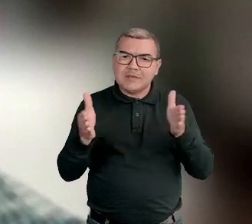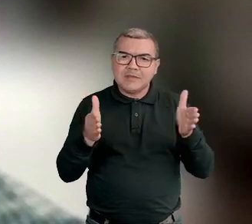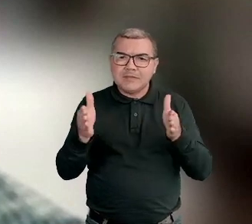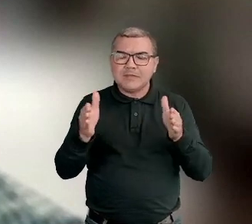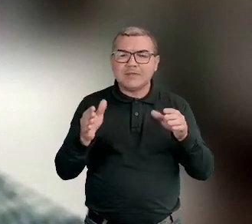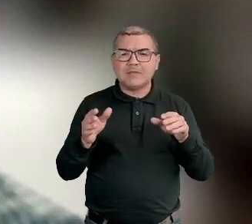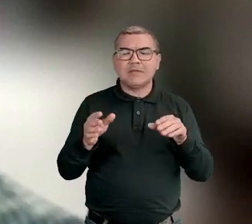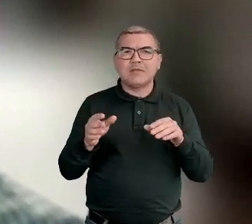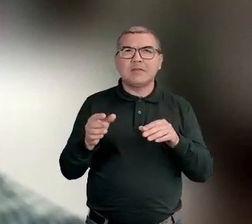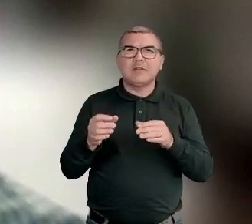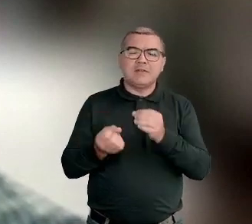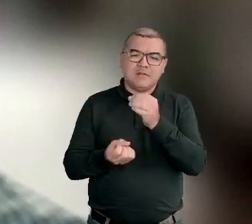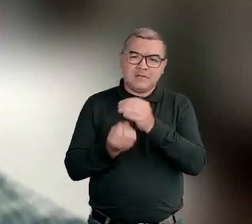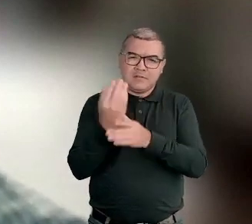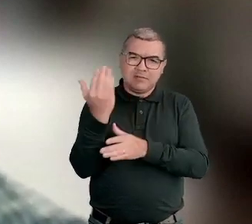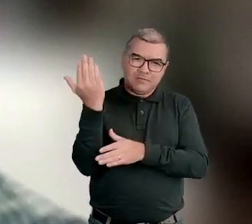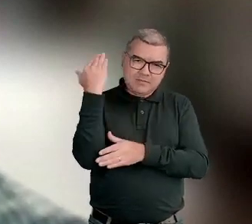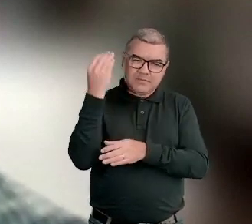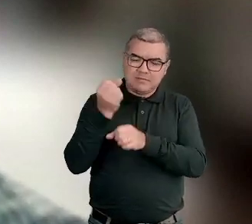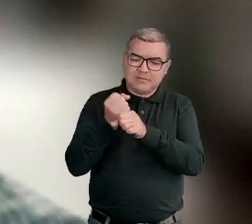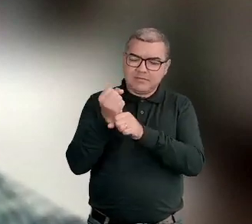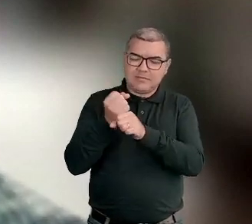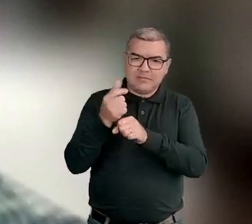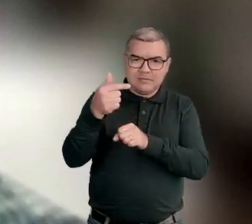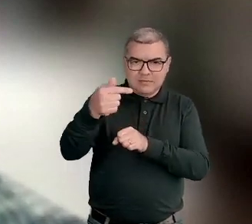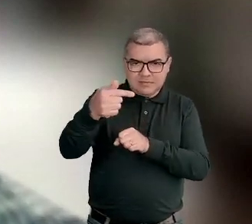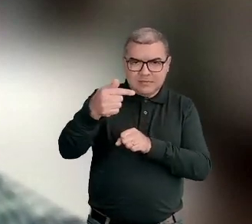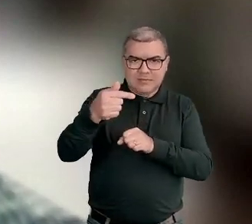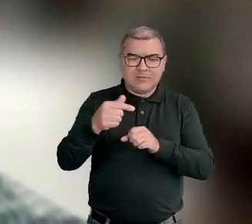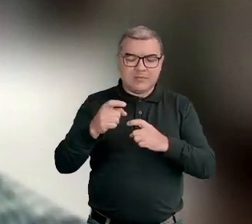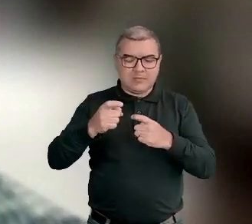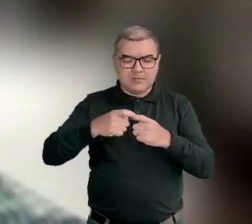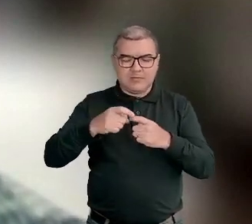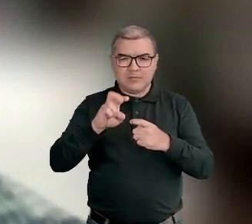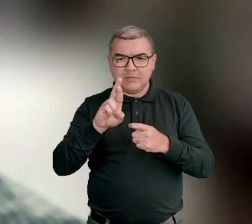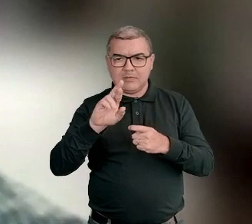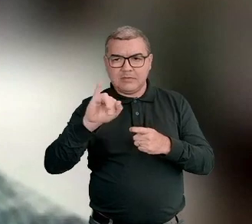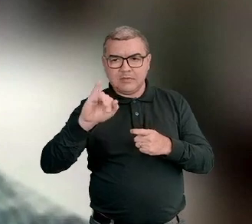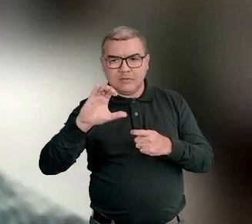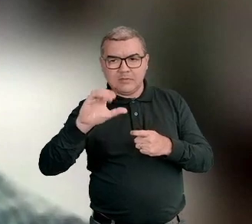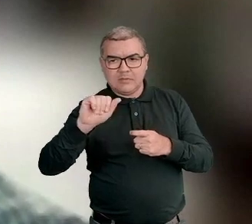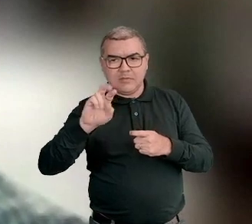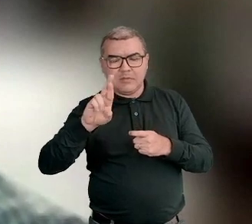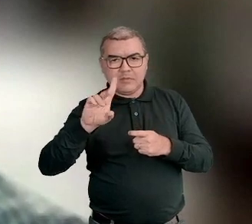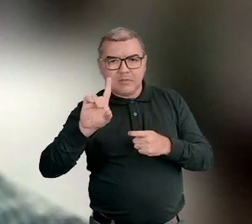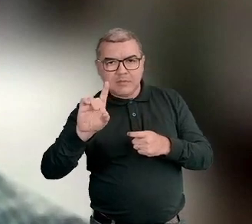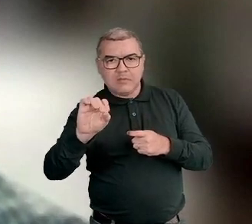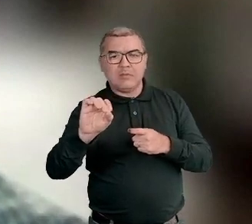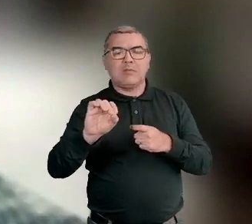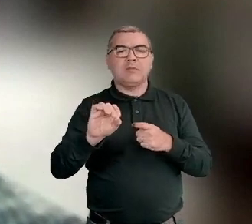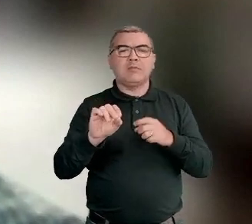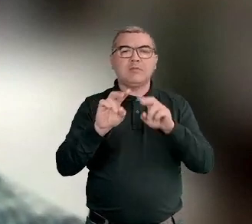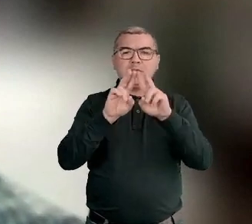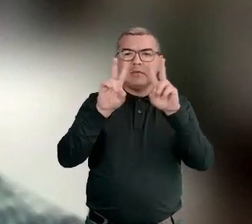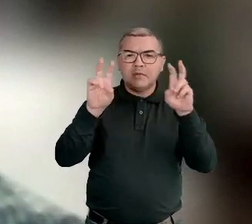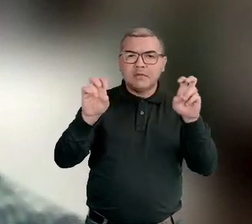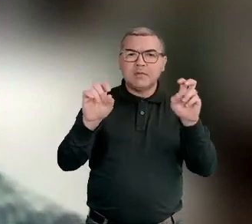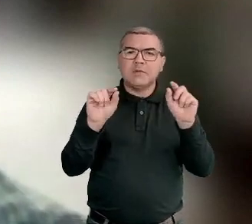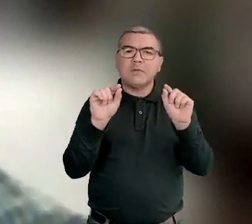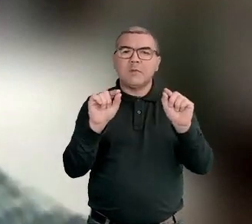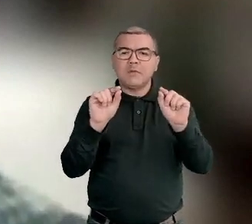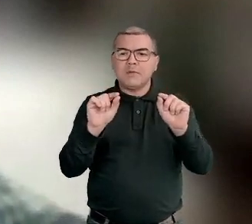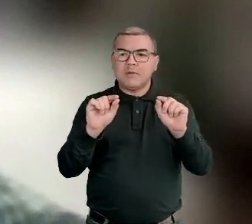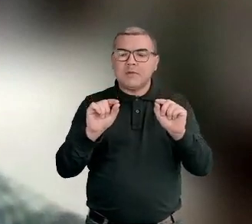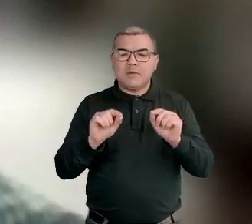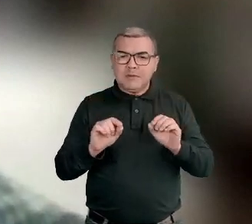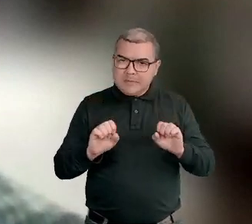sessão criada há 7 anos pelo Dr. Ricardo Cruz, um eminente cirurgião, que não está mais conosco, e que é continuada